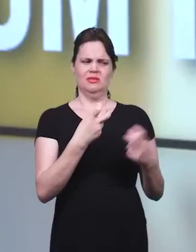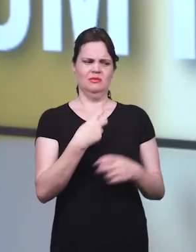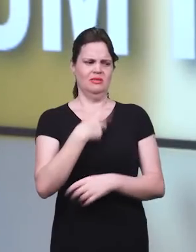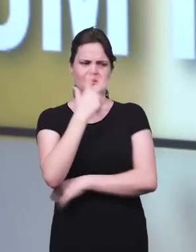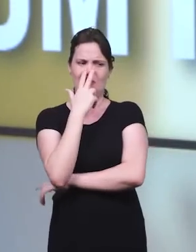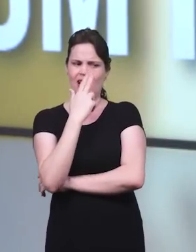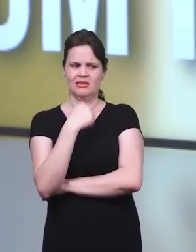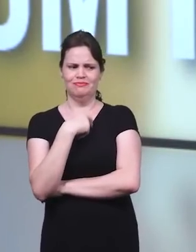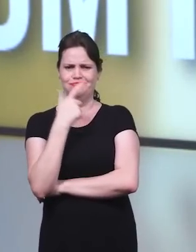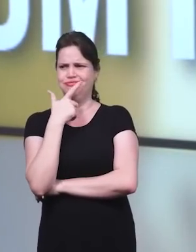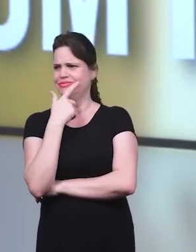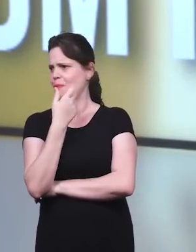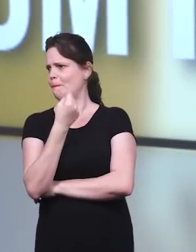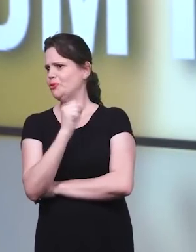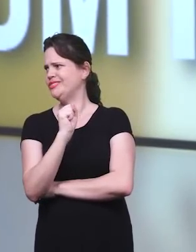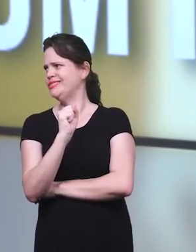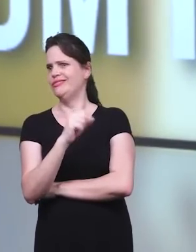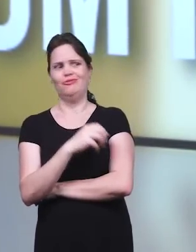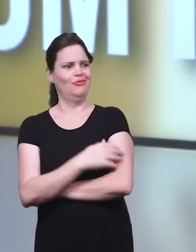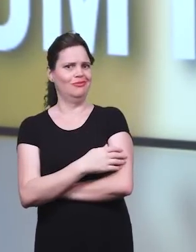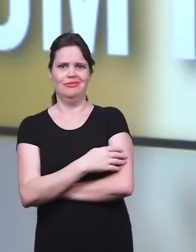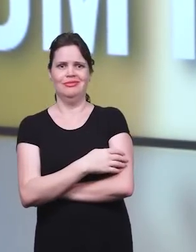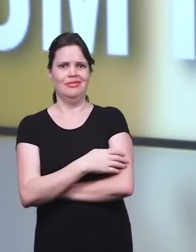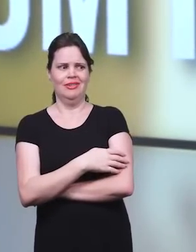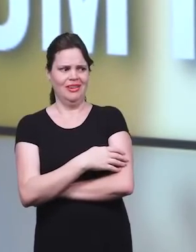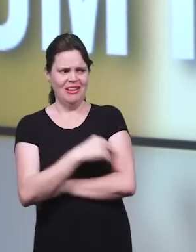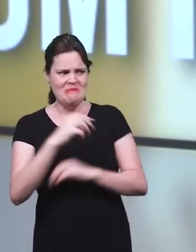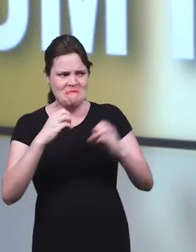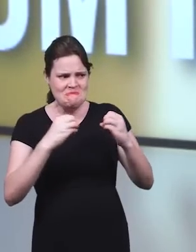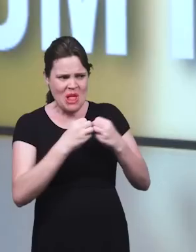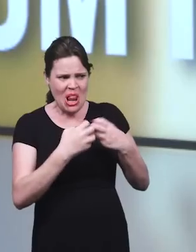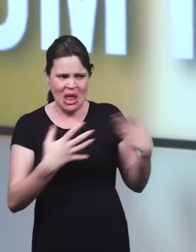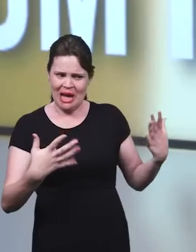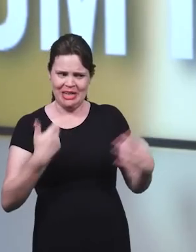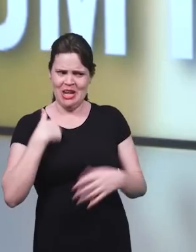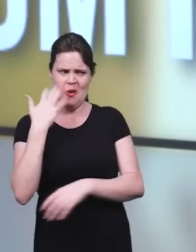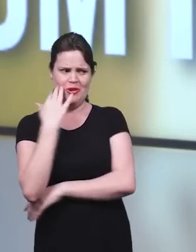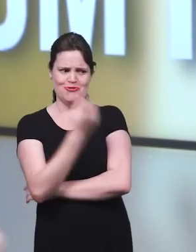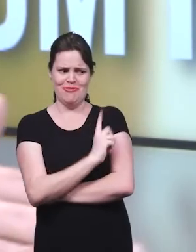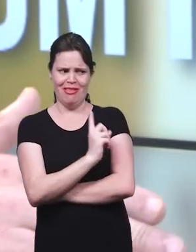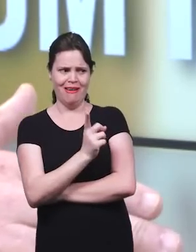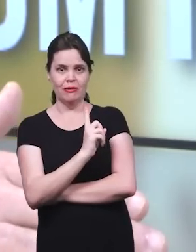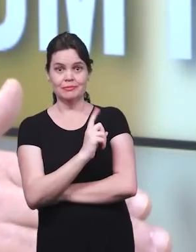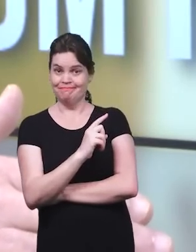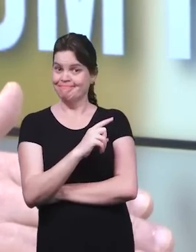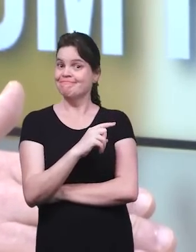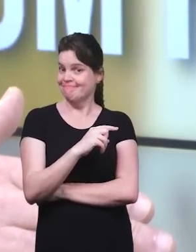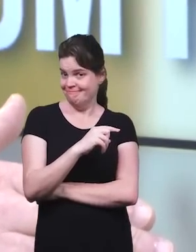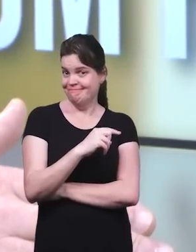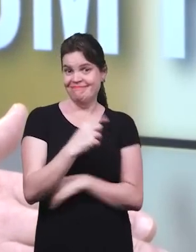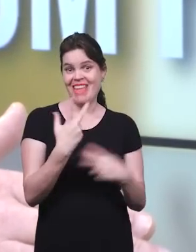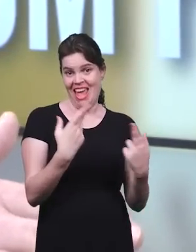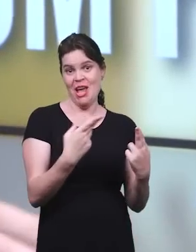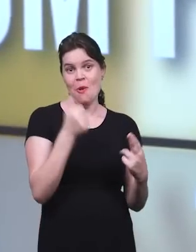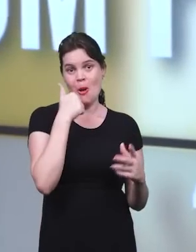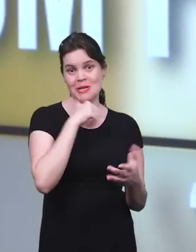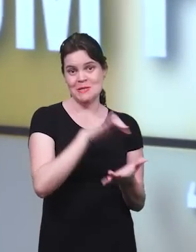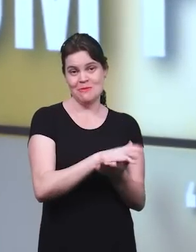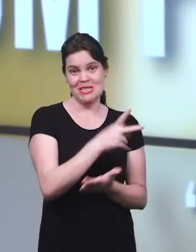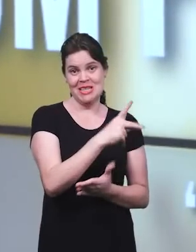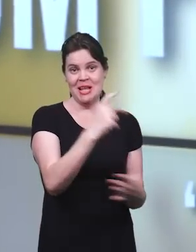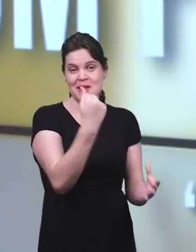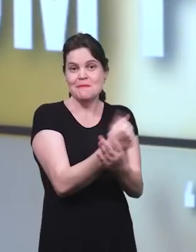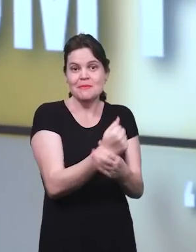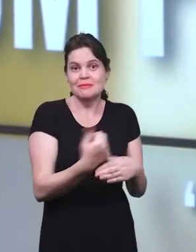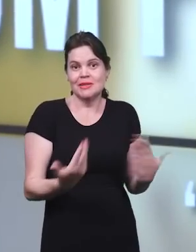não tem como acontecer. Esse milagre não vai Esse milagre não vai porque está tudo seguindo para essa direção. A promessa